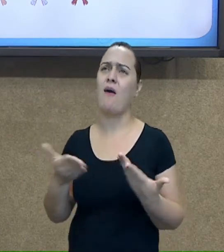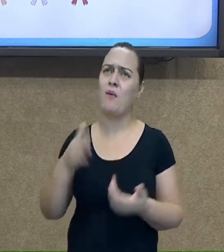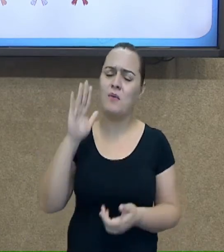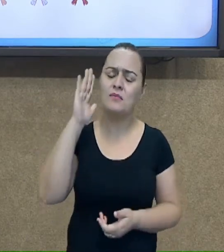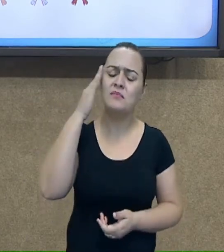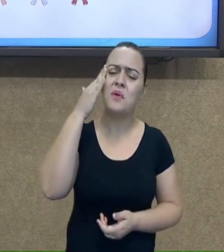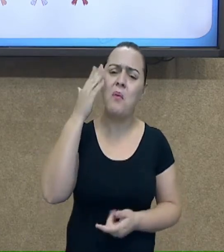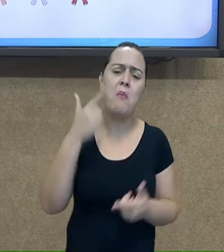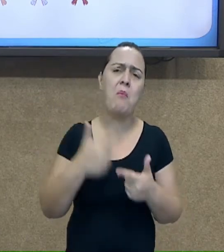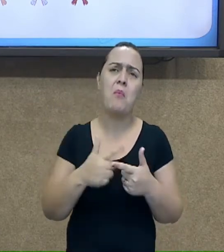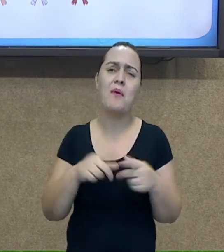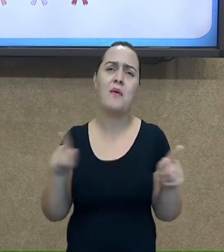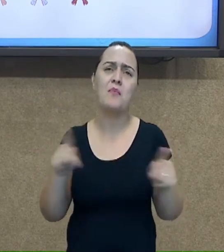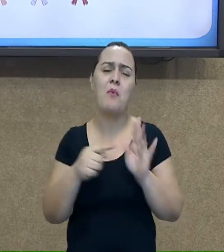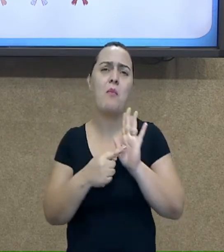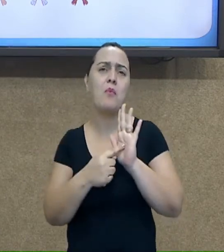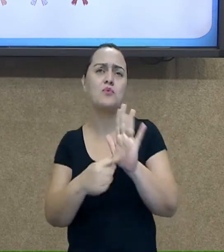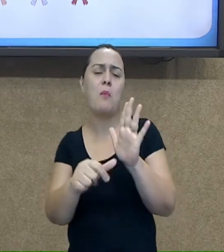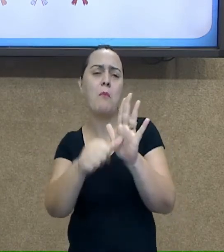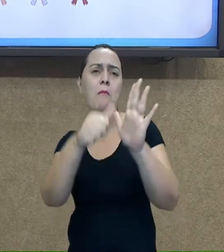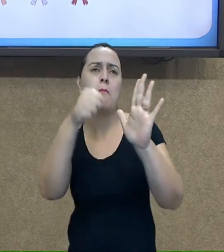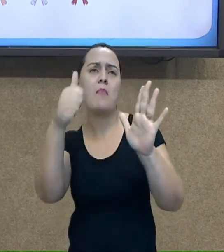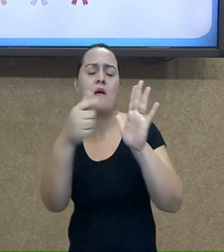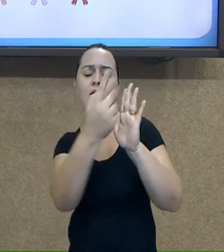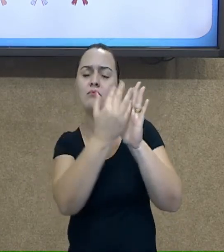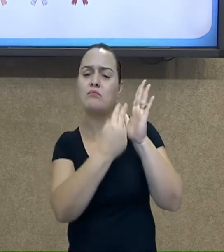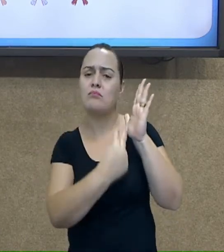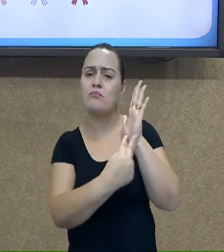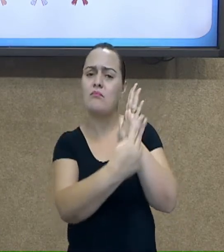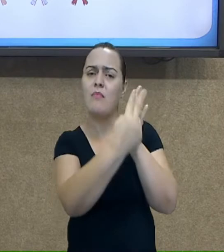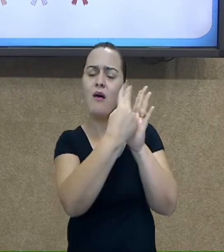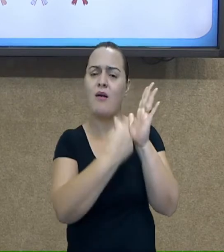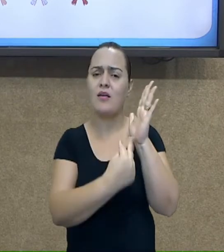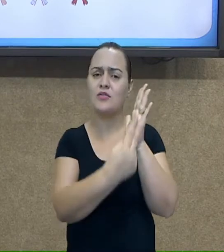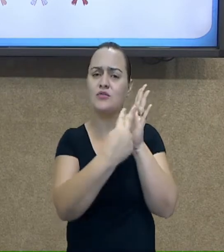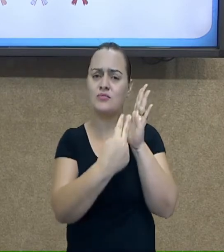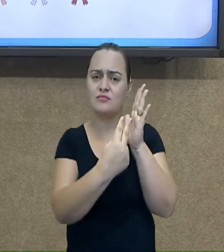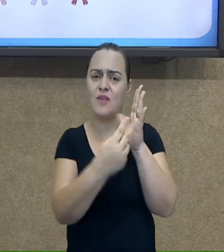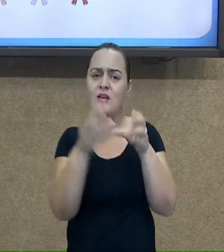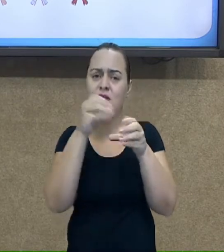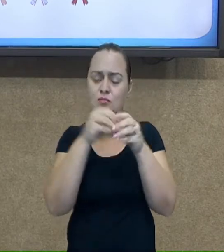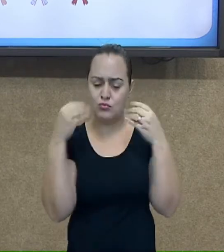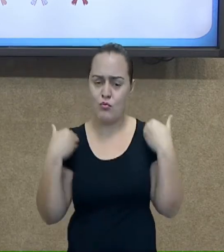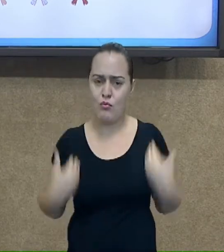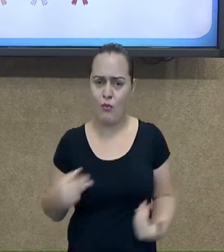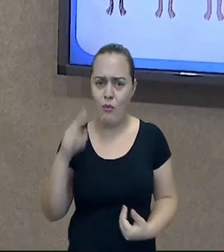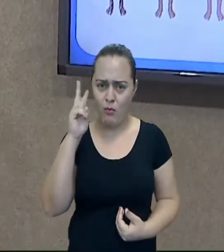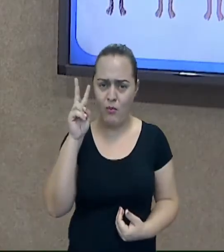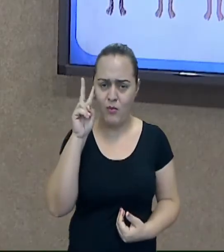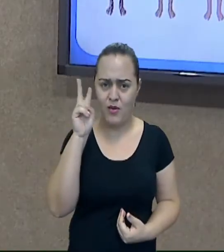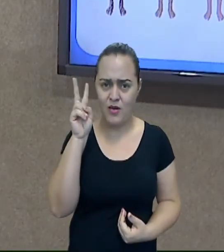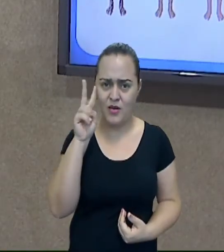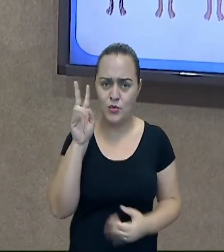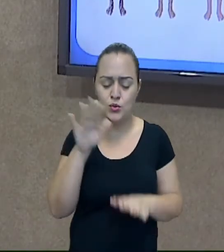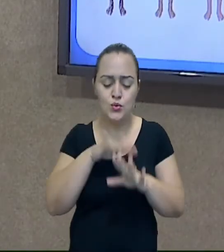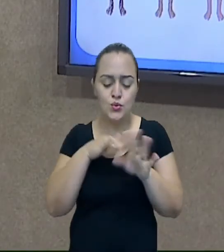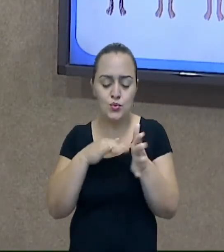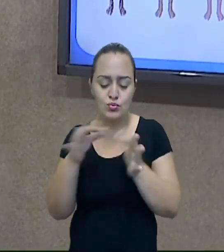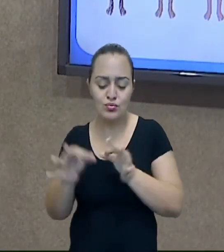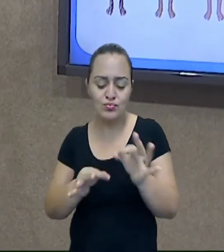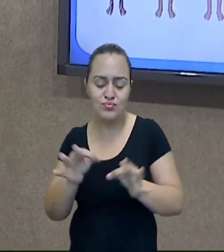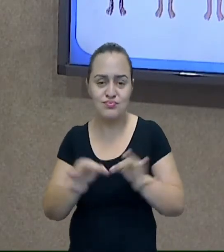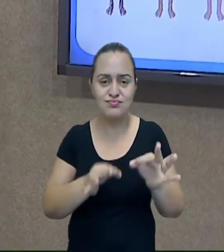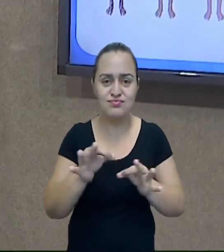professora colocou aquela imagem. Os tecidos estavam todos muito bem organizados. Então, aqui a gente